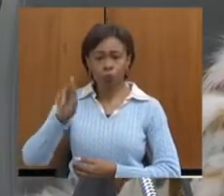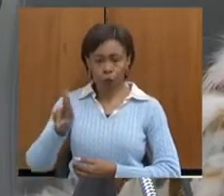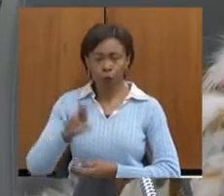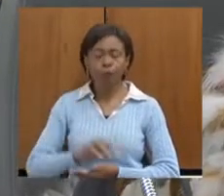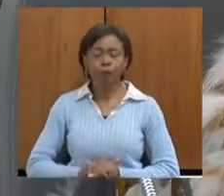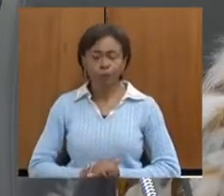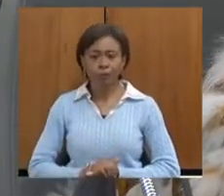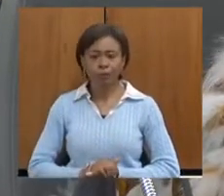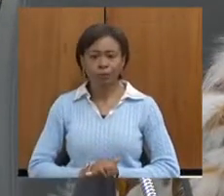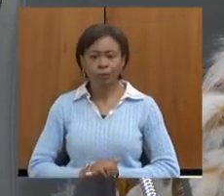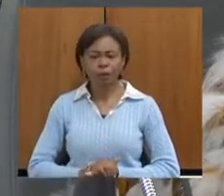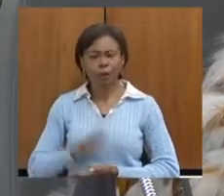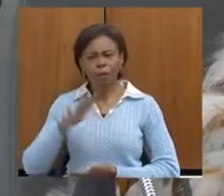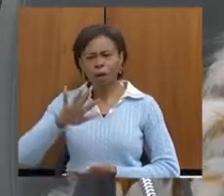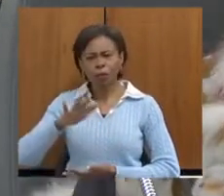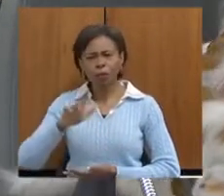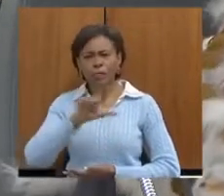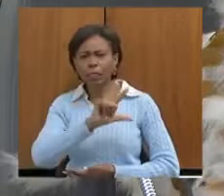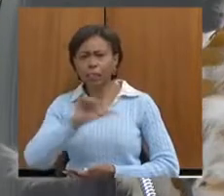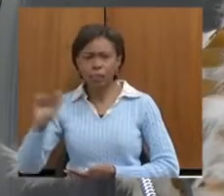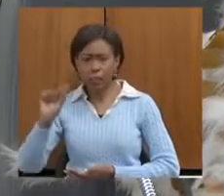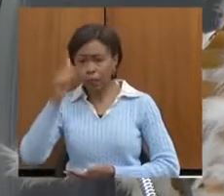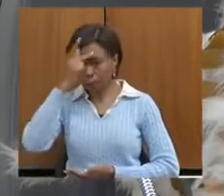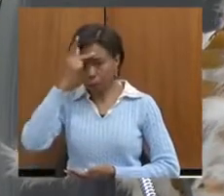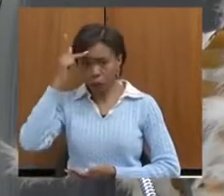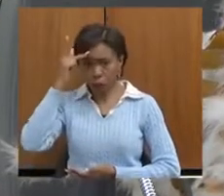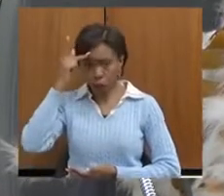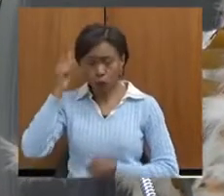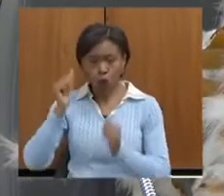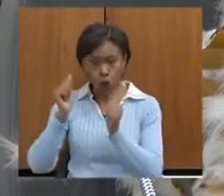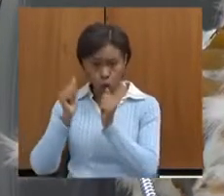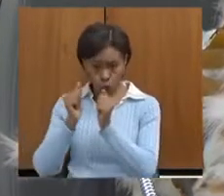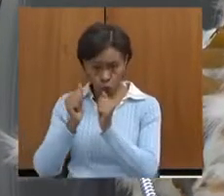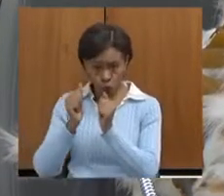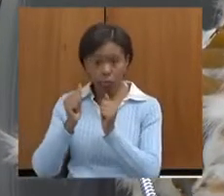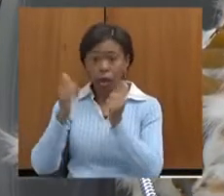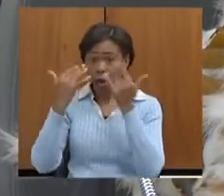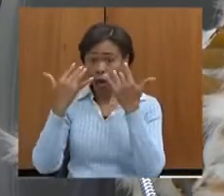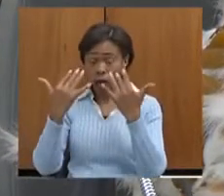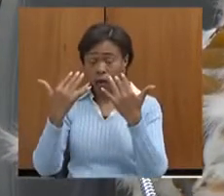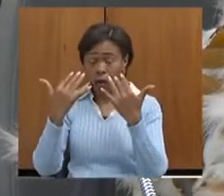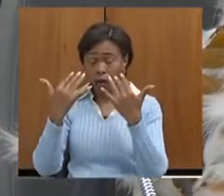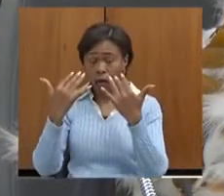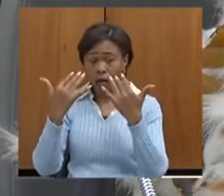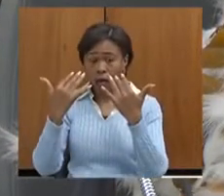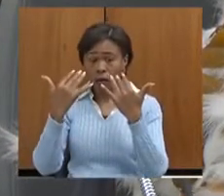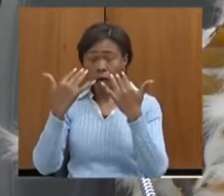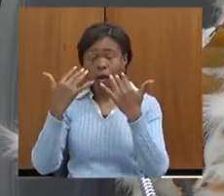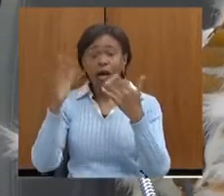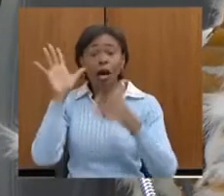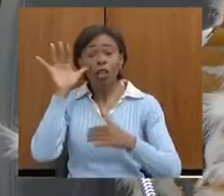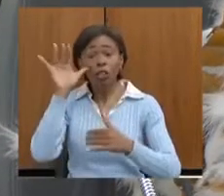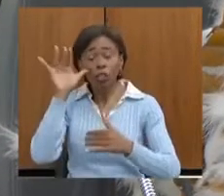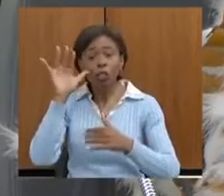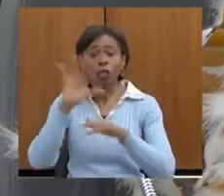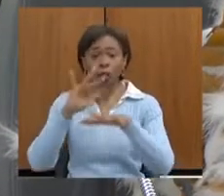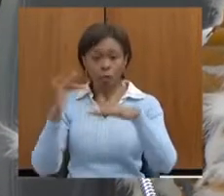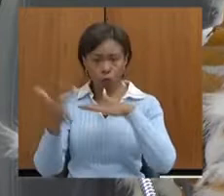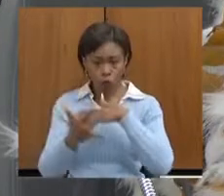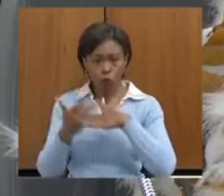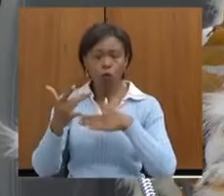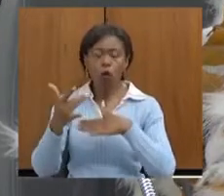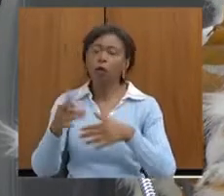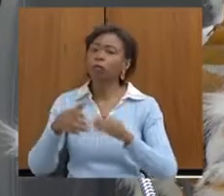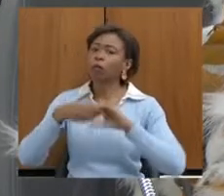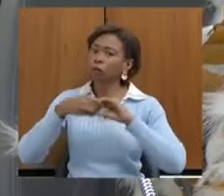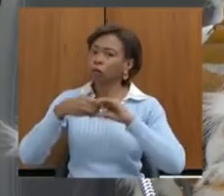registe-se nos acompanhou cerca de 100 pessoas pelas redes sociais qualquer fazer uma saudação a todos